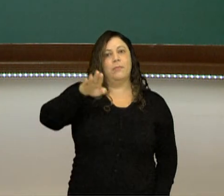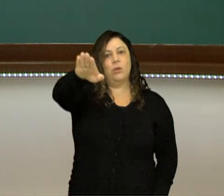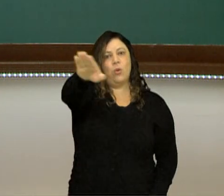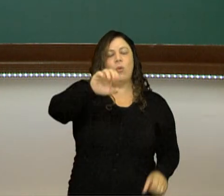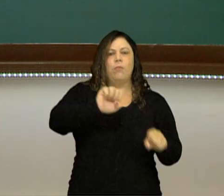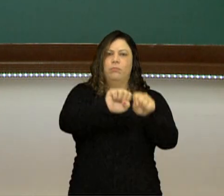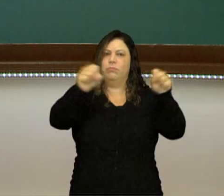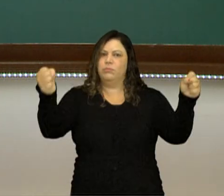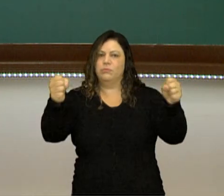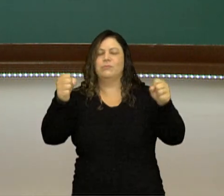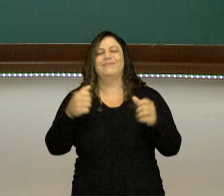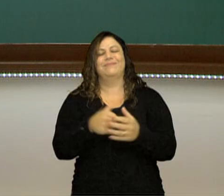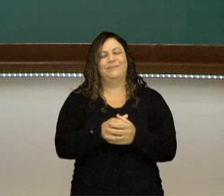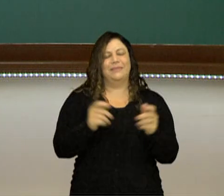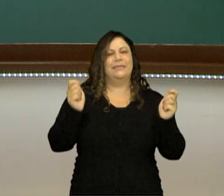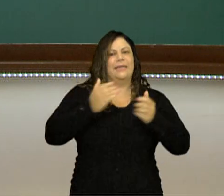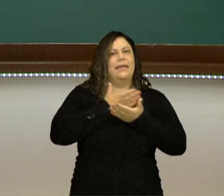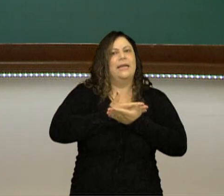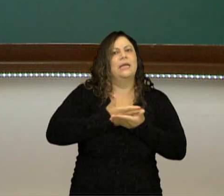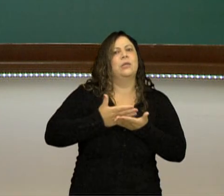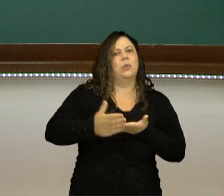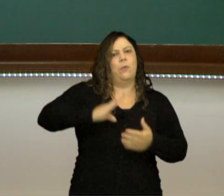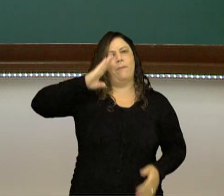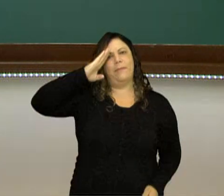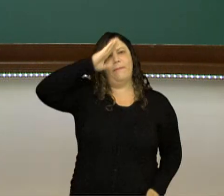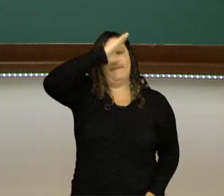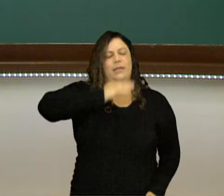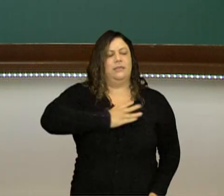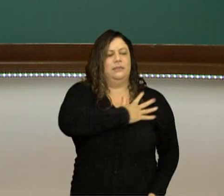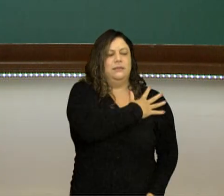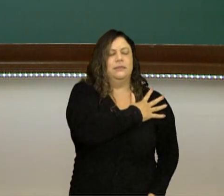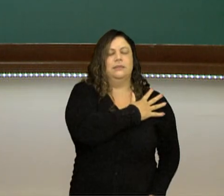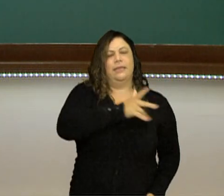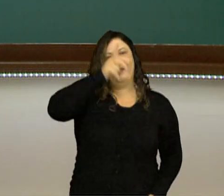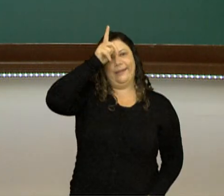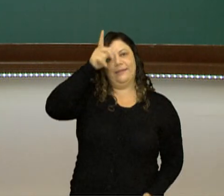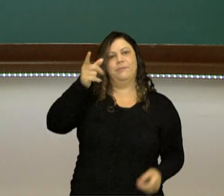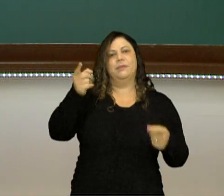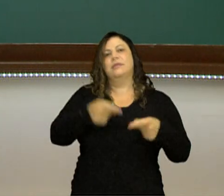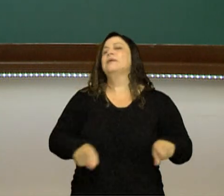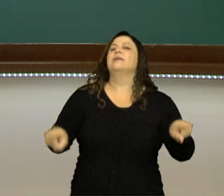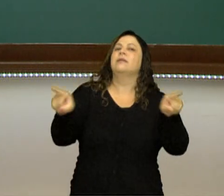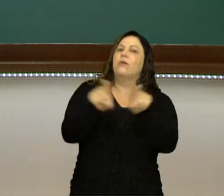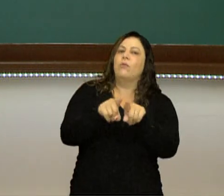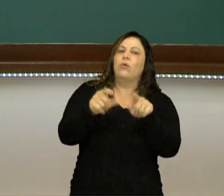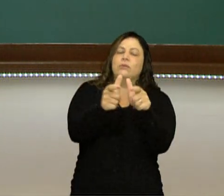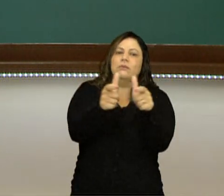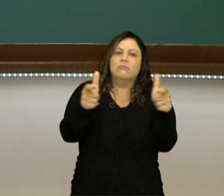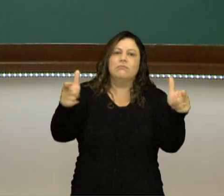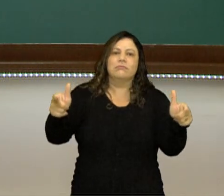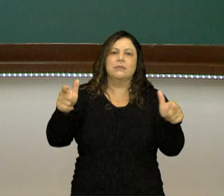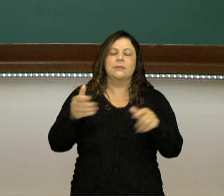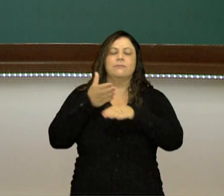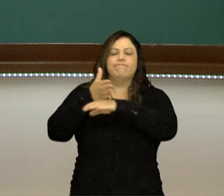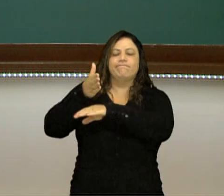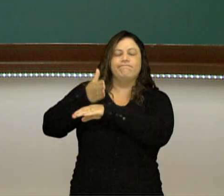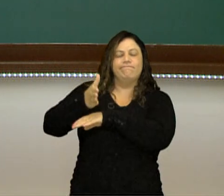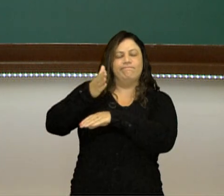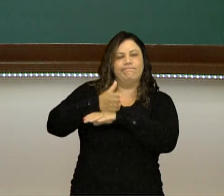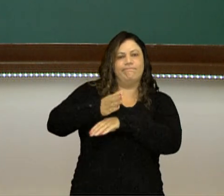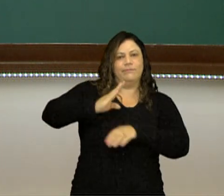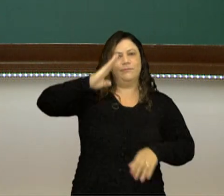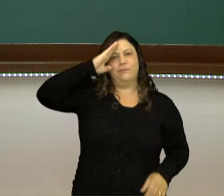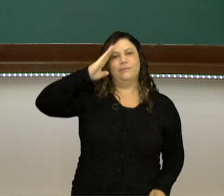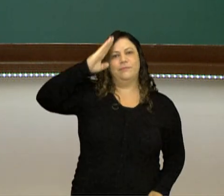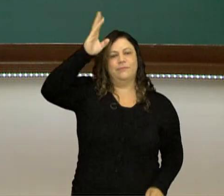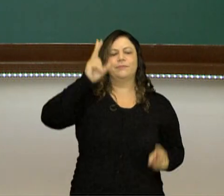de Versalhes e começa a militarização da Alemanha de volta, aumentando seu efetivo militar